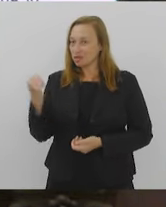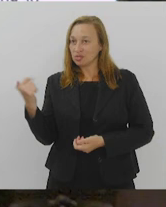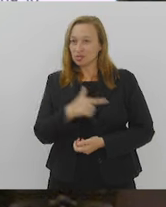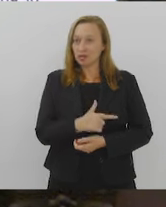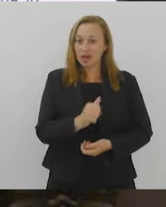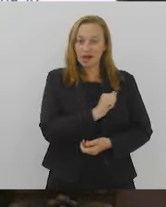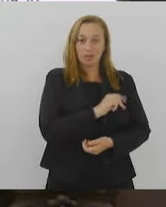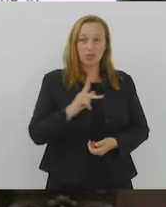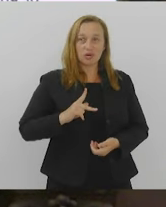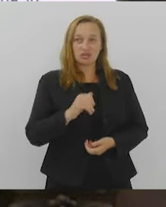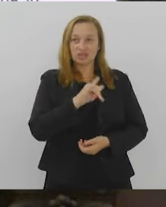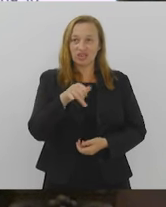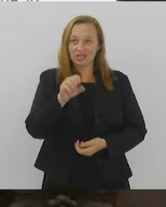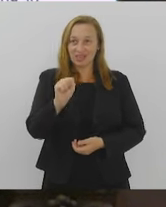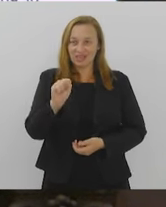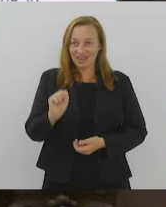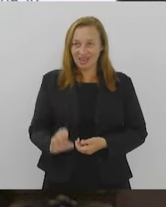Jessé.